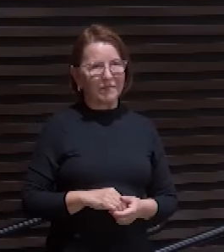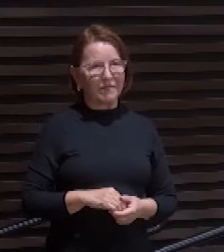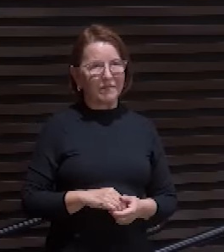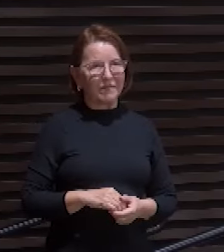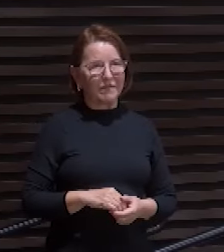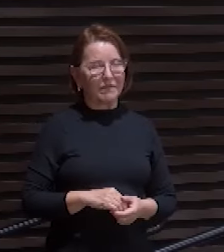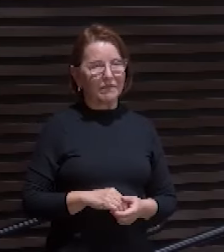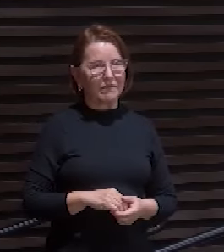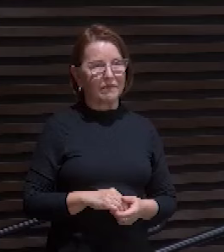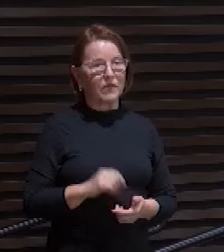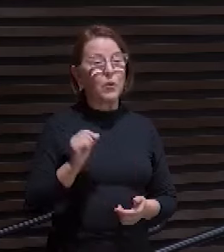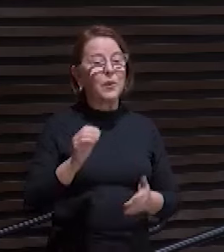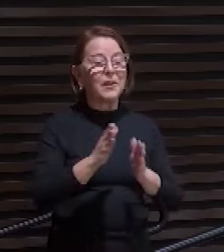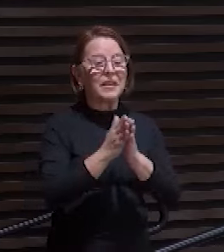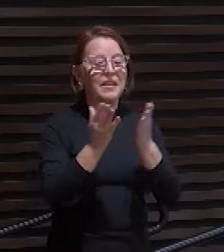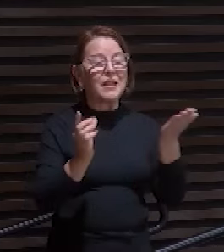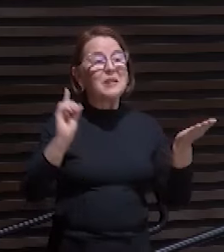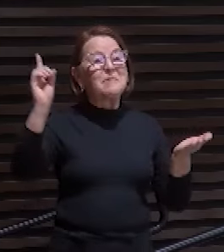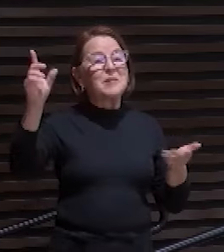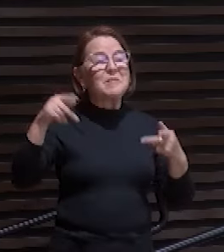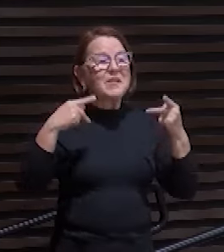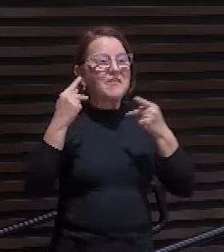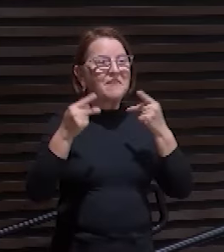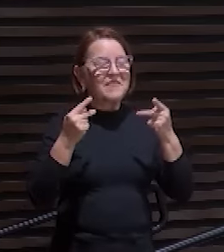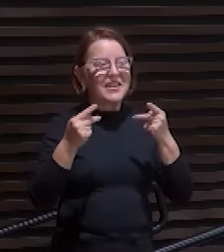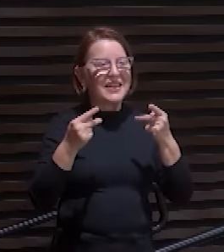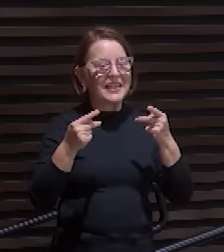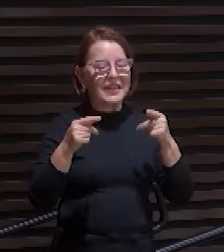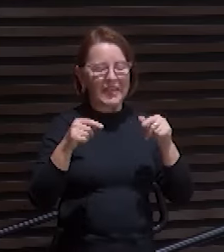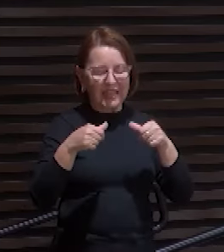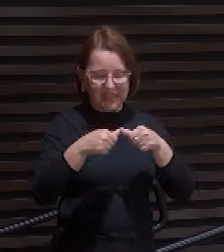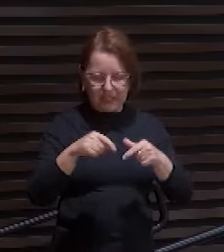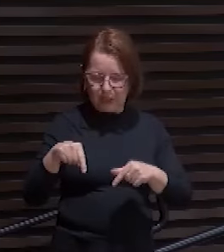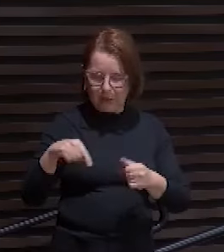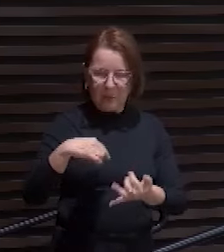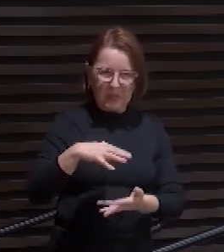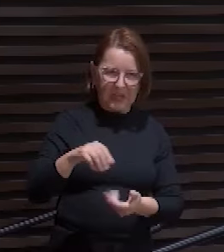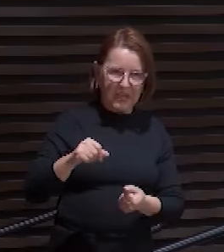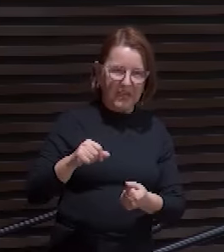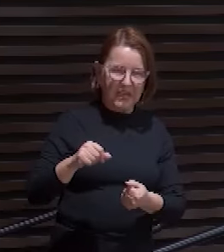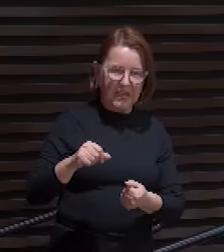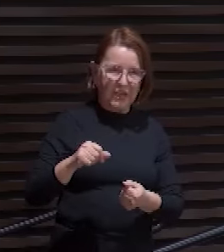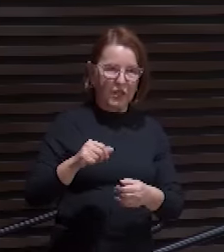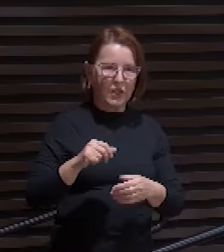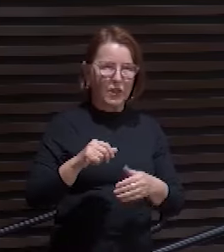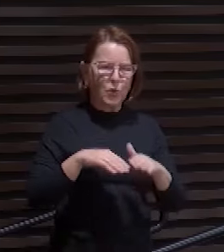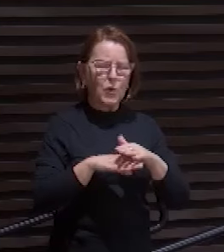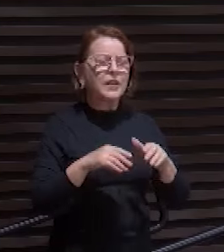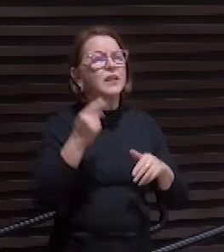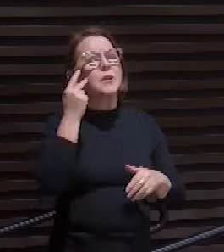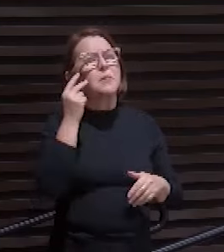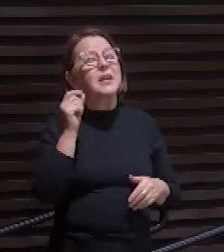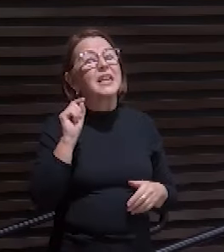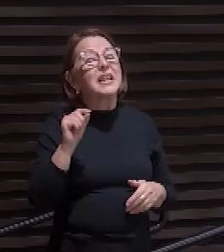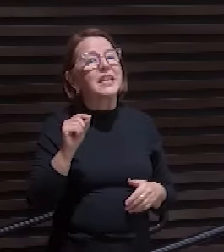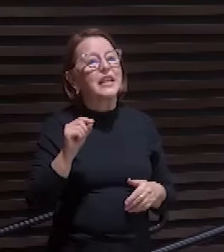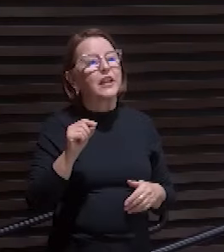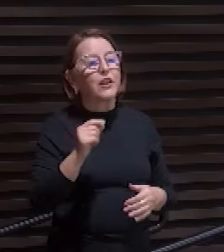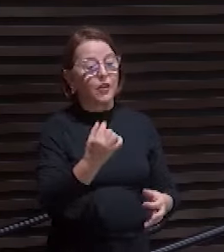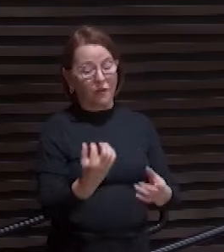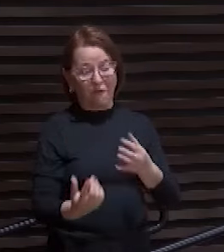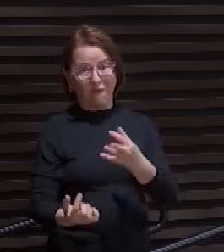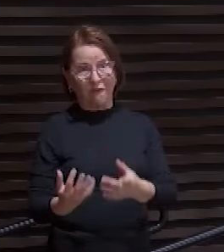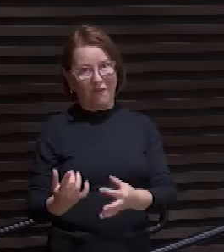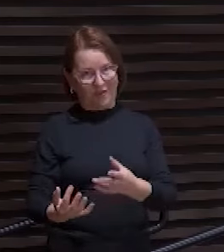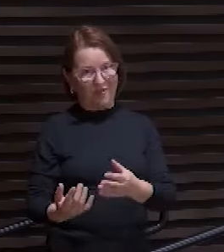O que a Bíblia fala que esse mundo aqui está entesourado para quê? Para o fogo.